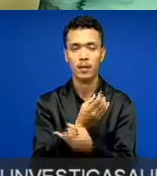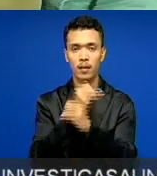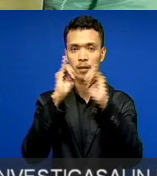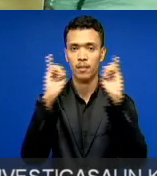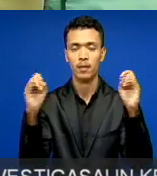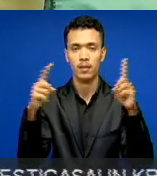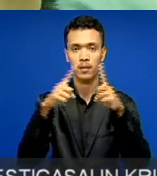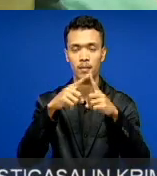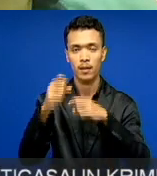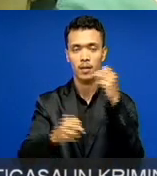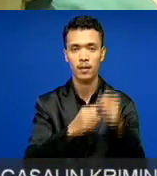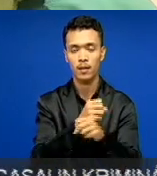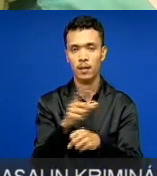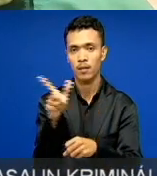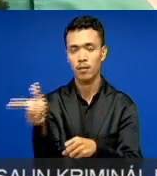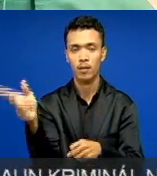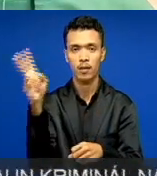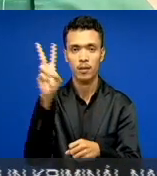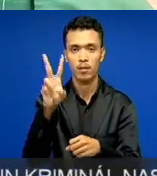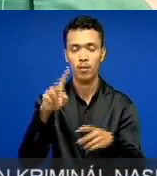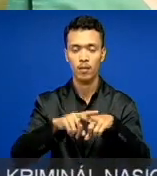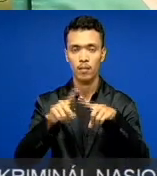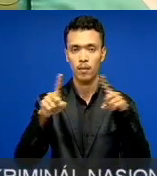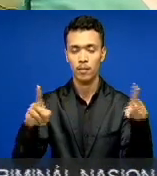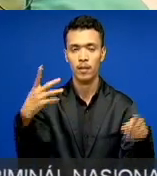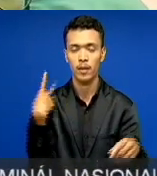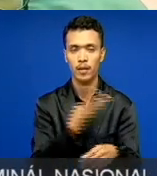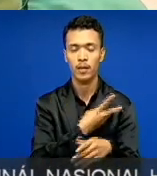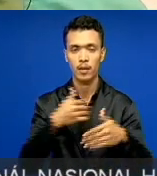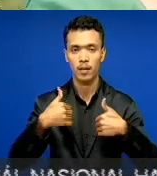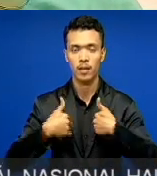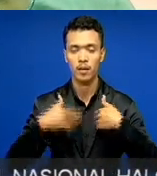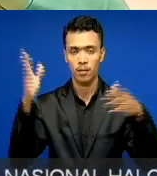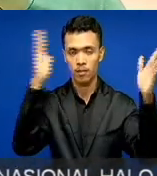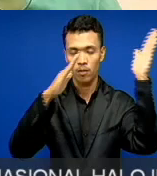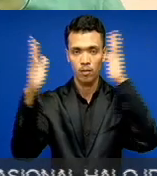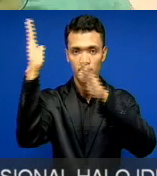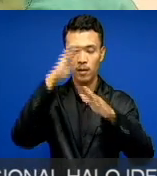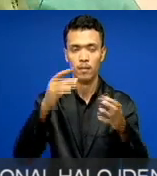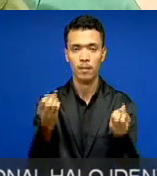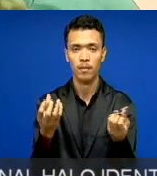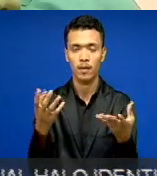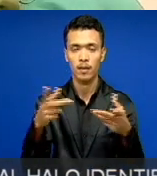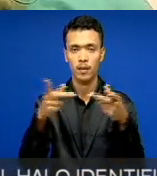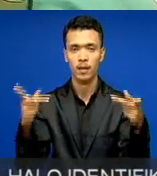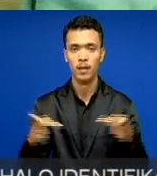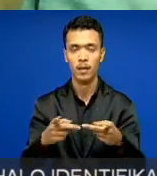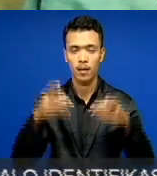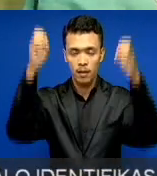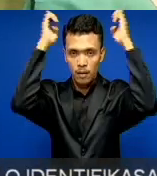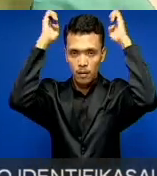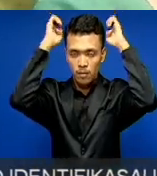dar a hora nulo recindua. Vai ver? E tá se ia problema, barra. E a setor educação,